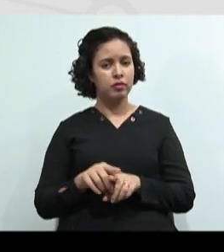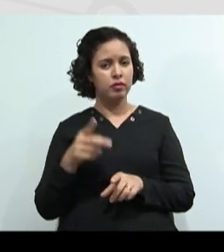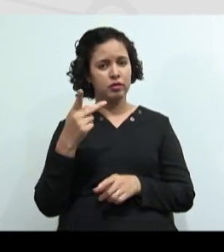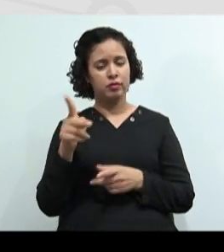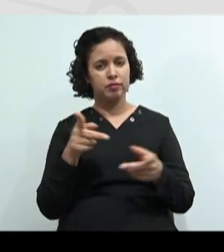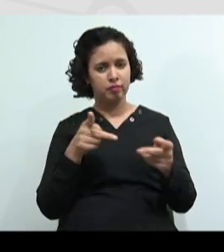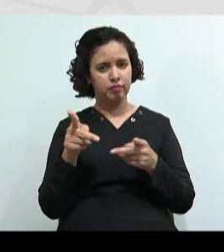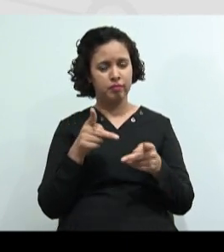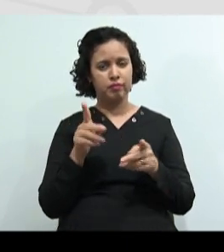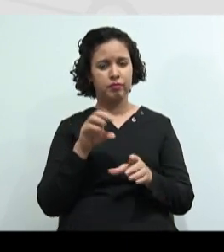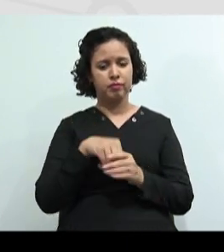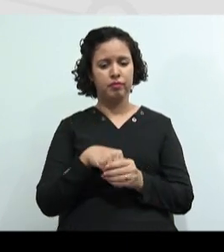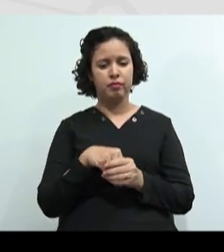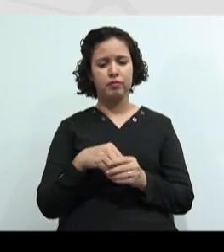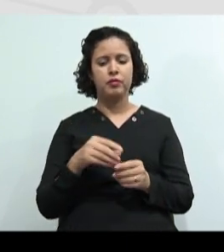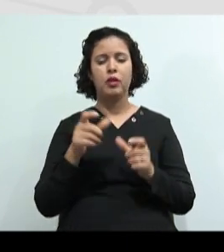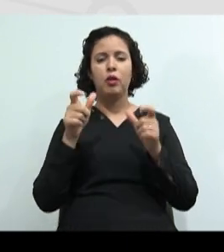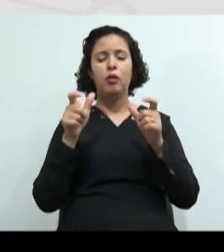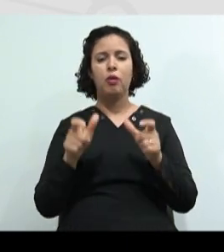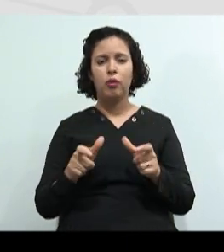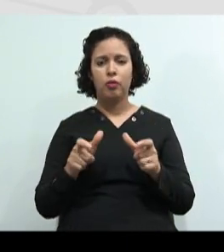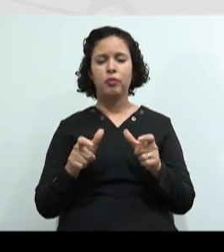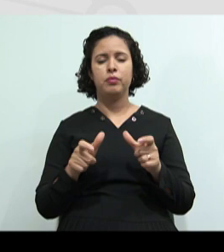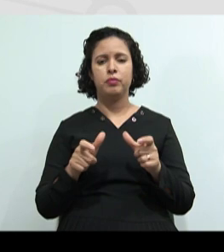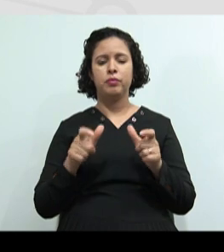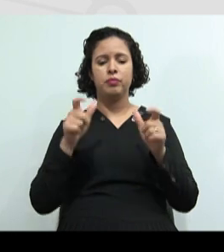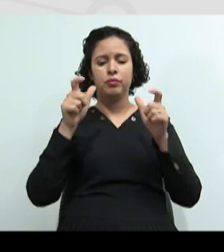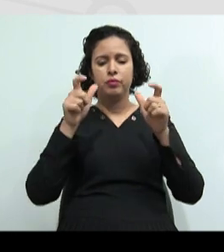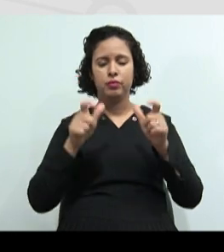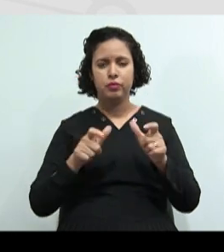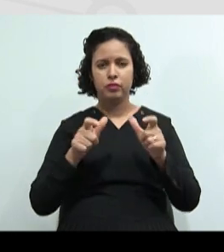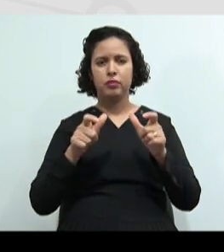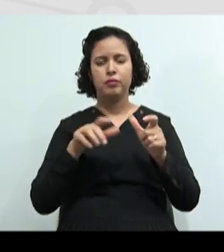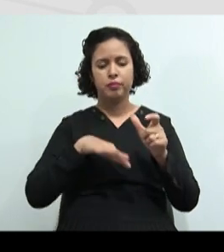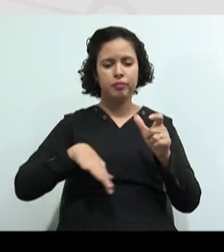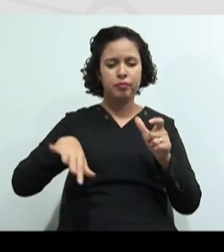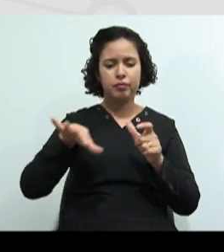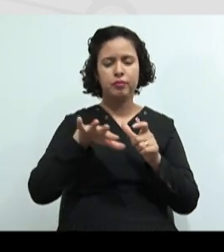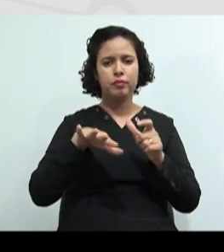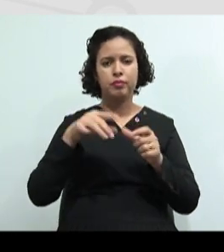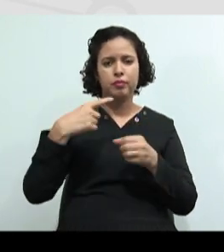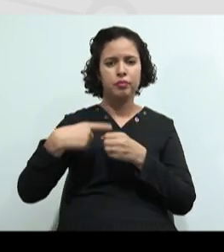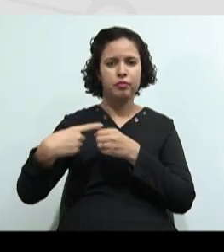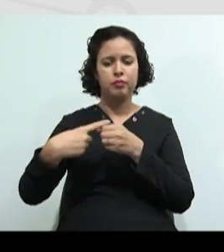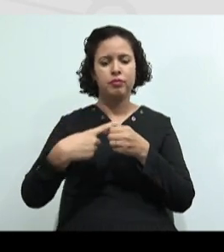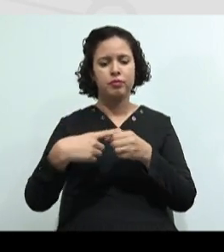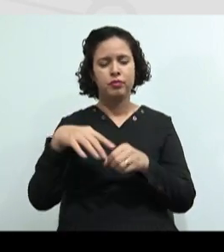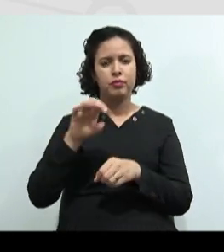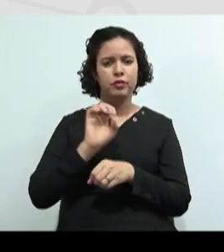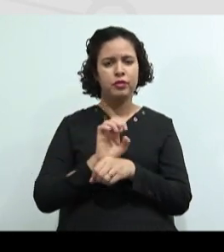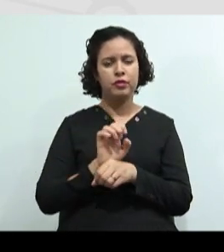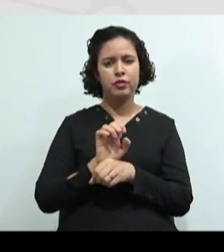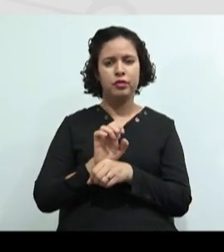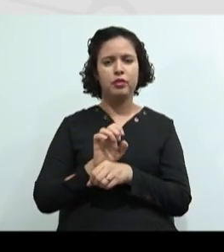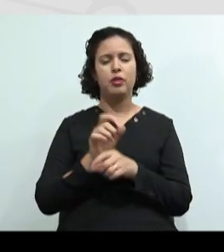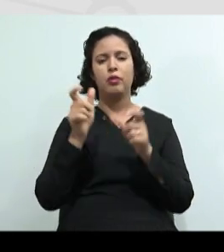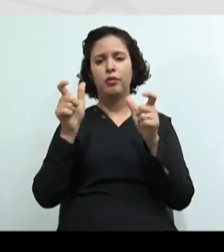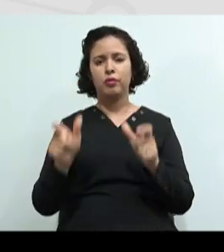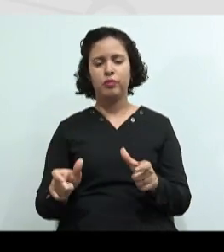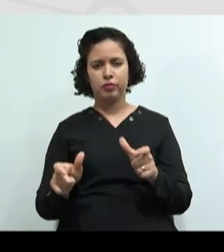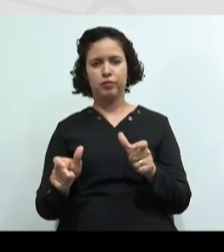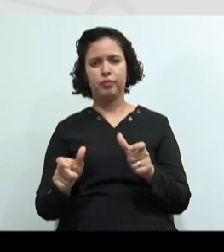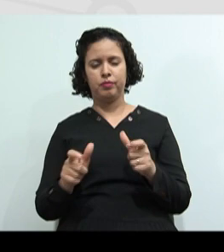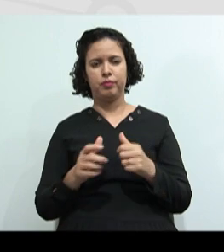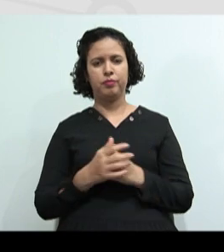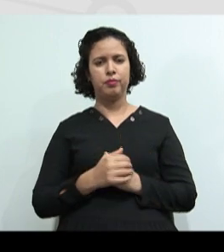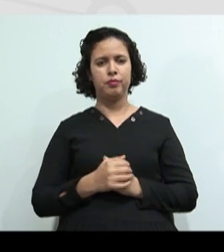integrador, tá? O where, onde será feito? Qual local? Qual a região? Qual o município? Vai ser numa propriedade? Onde vai ser